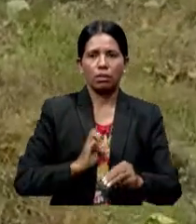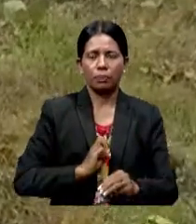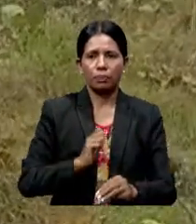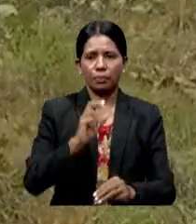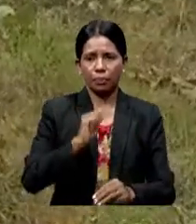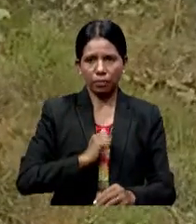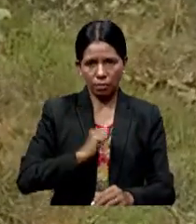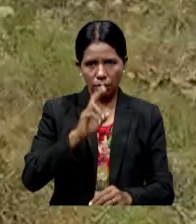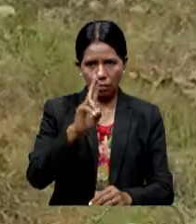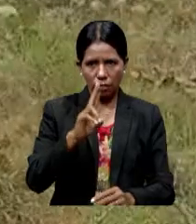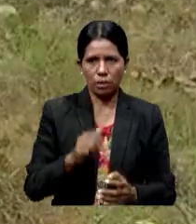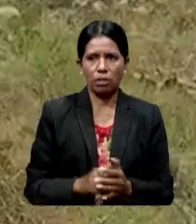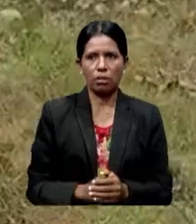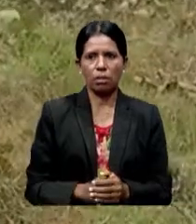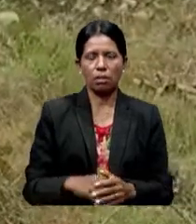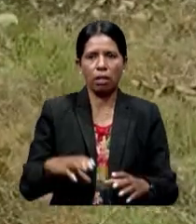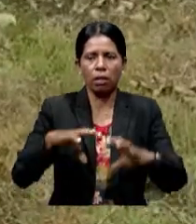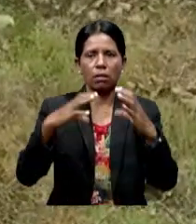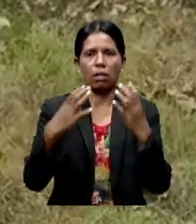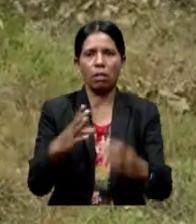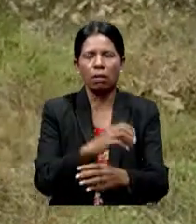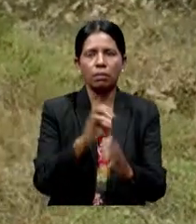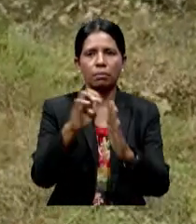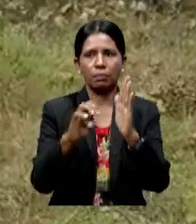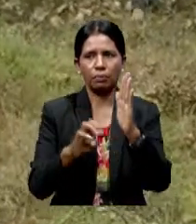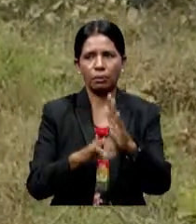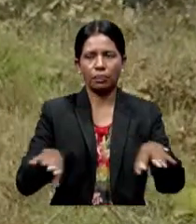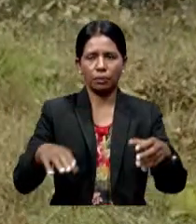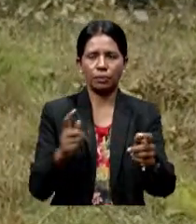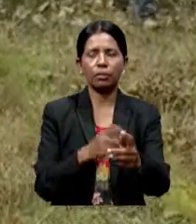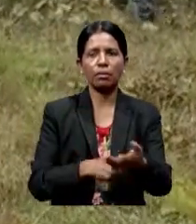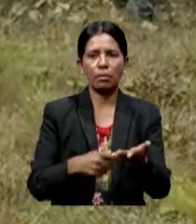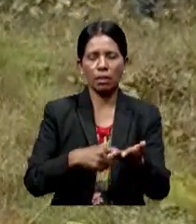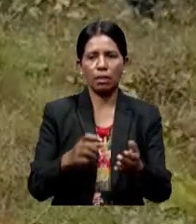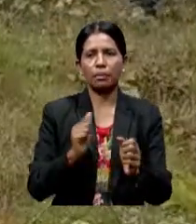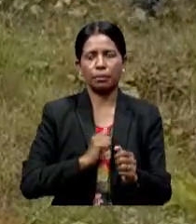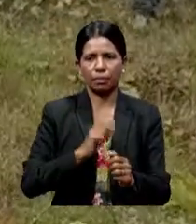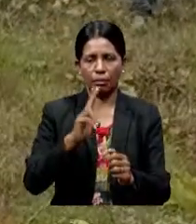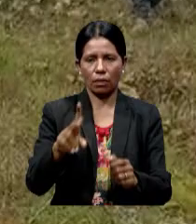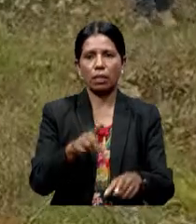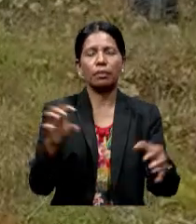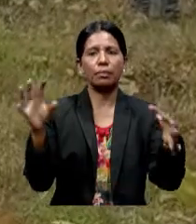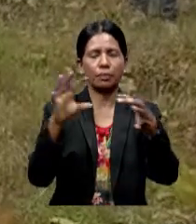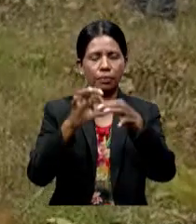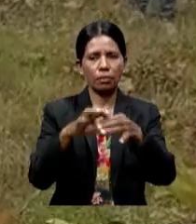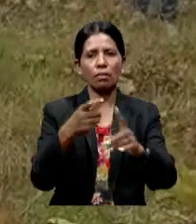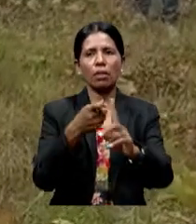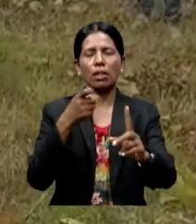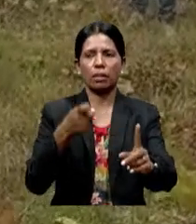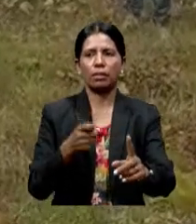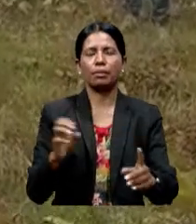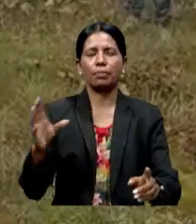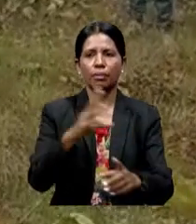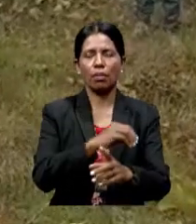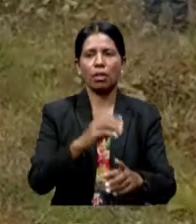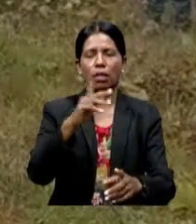leu. Komisario Ejecutivo Servisu Tekniku ni hateten, dadaun ni ailiu no Ermera koneksaun husi feeder seti ni waitu husi estasaun